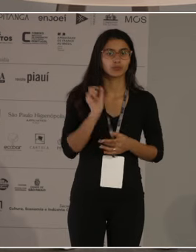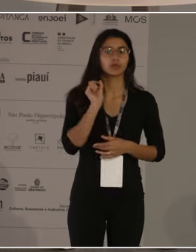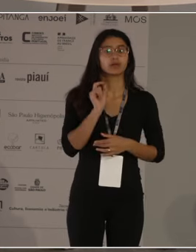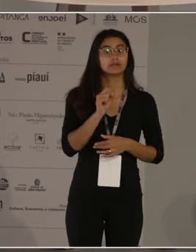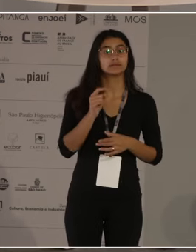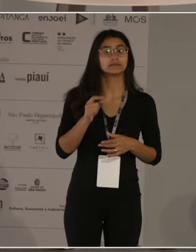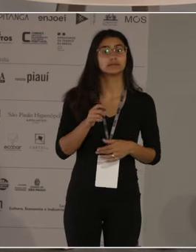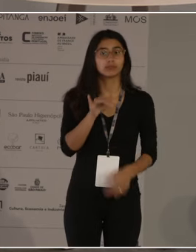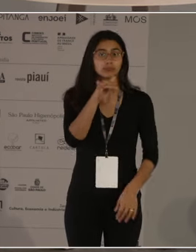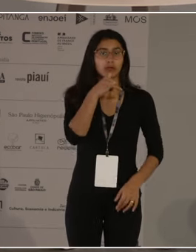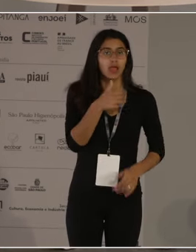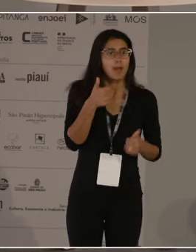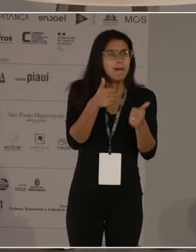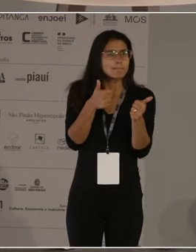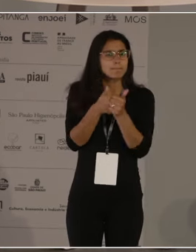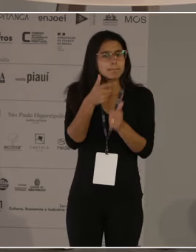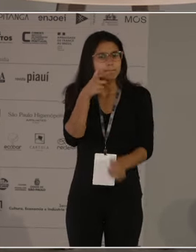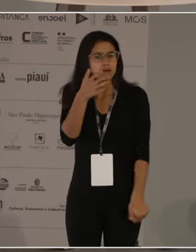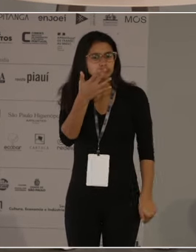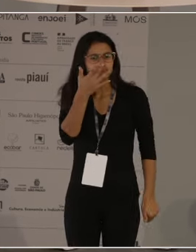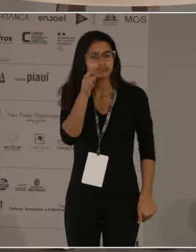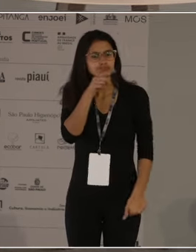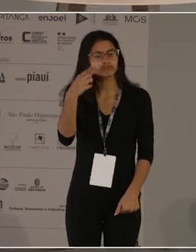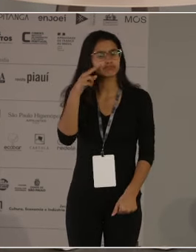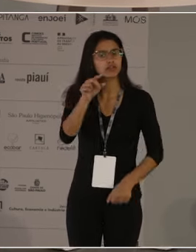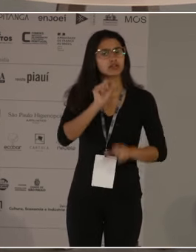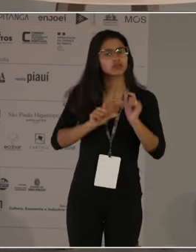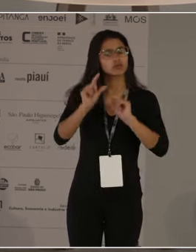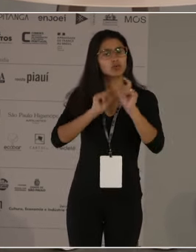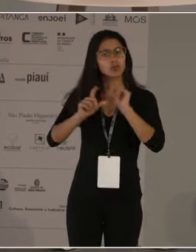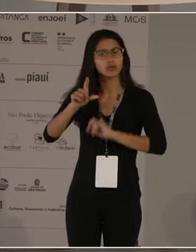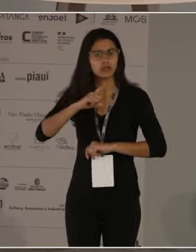vai examinar de perto, você vai ver que os critérios